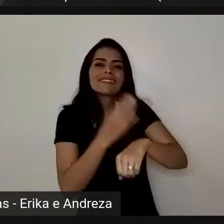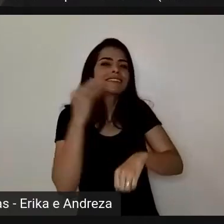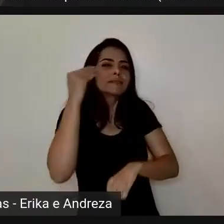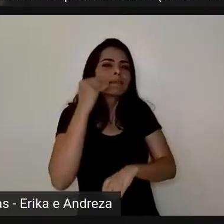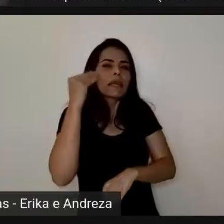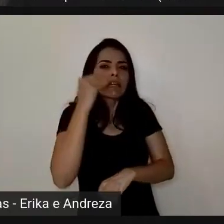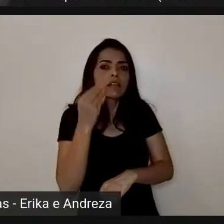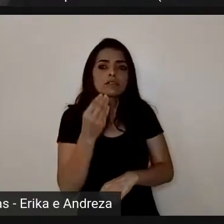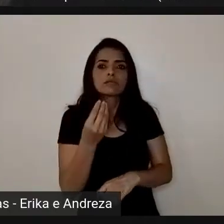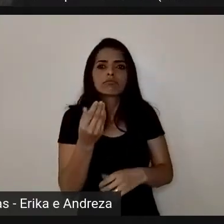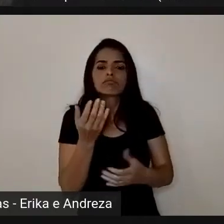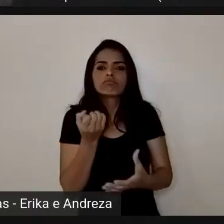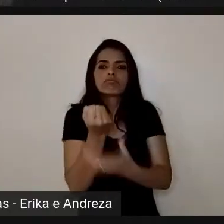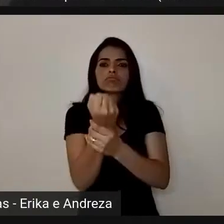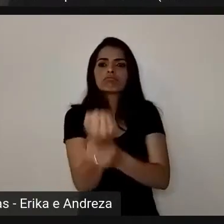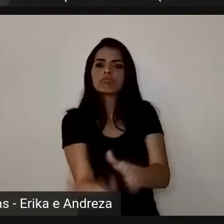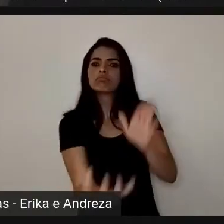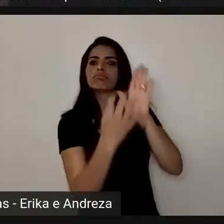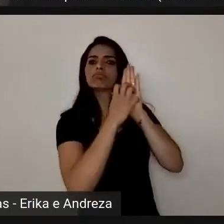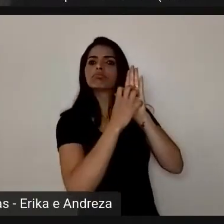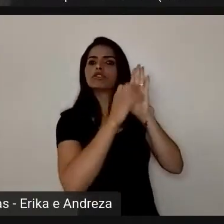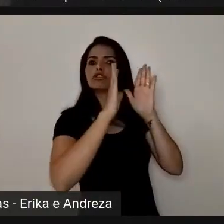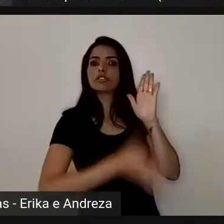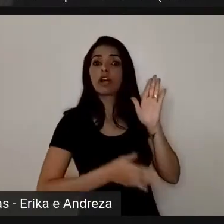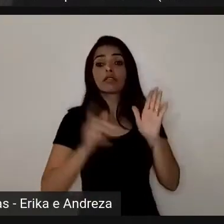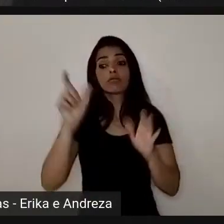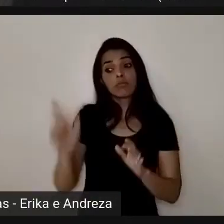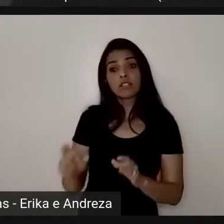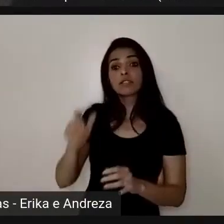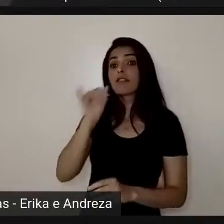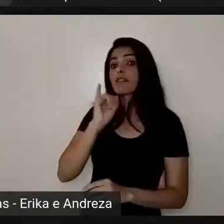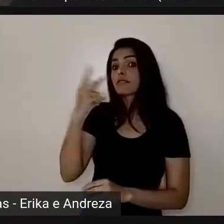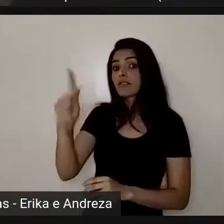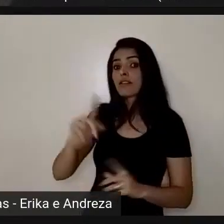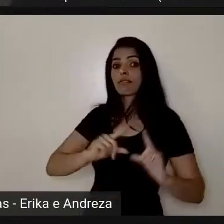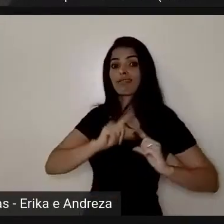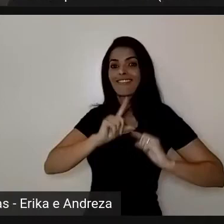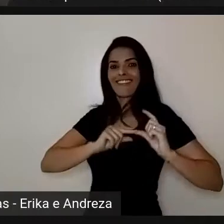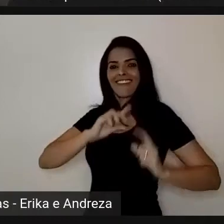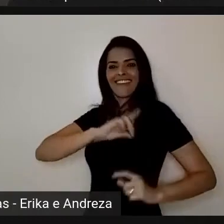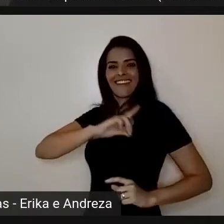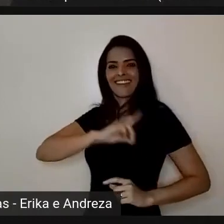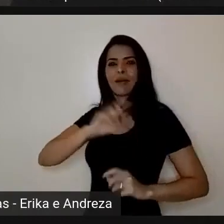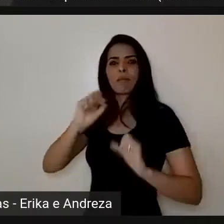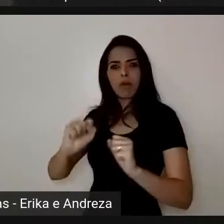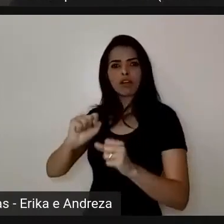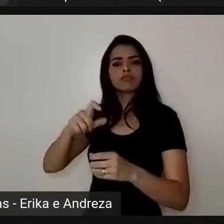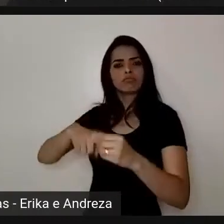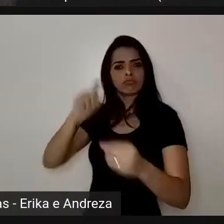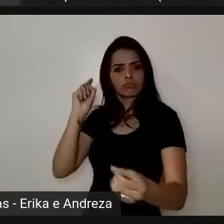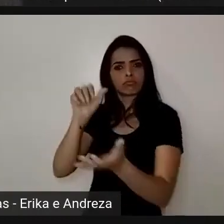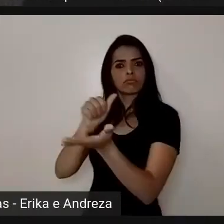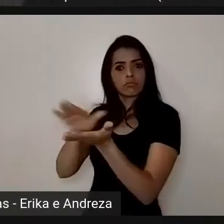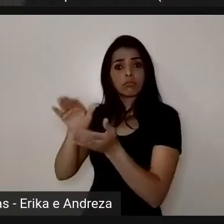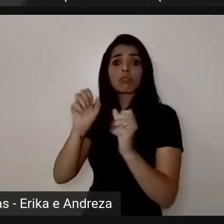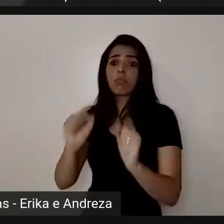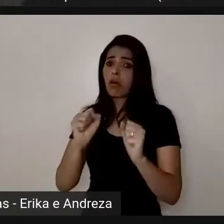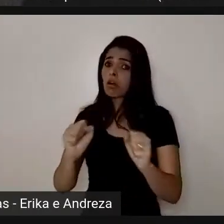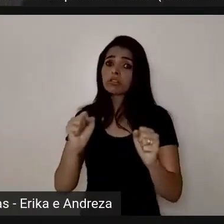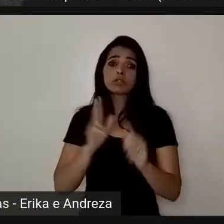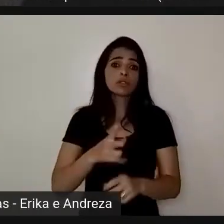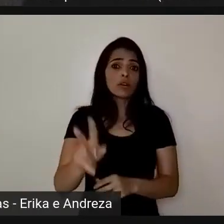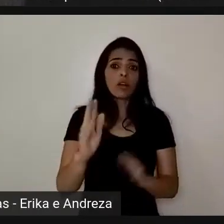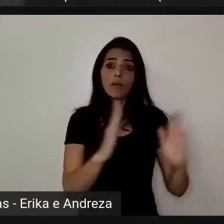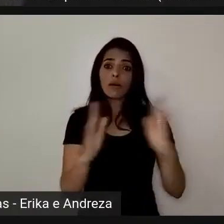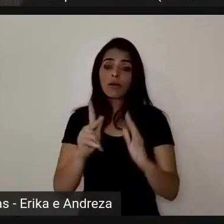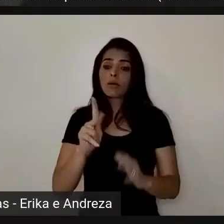do servidor. Então, esse mesmo delegado que poderia ser desligado no vínculo de experiência, hoje, teoricamente, ele pode ser desligado no estágio